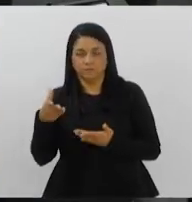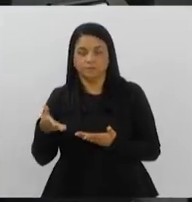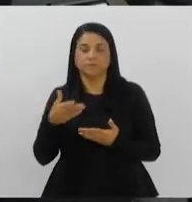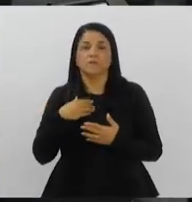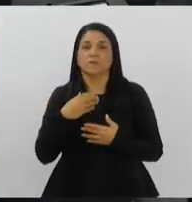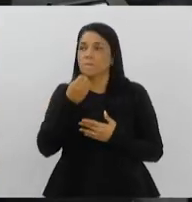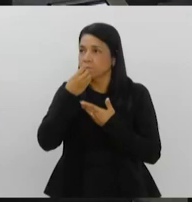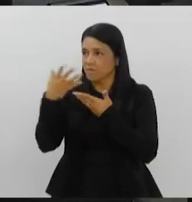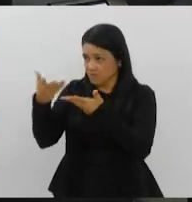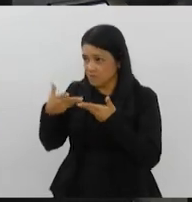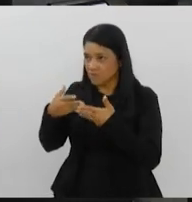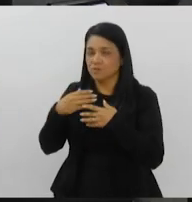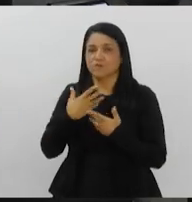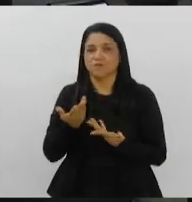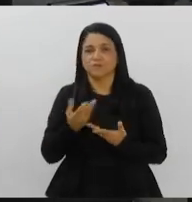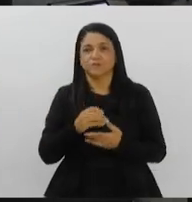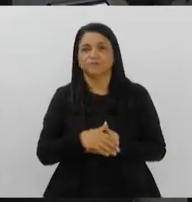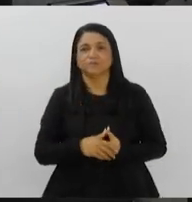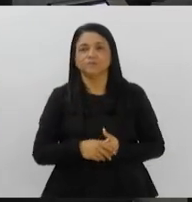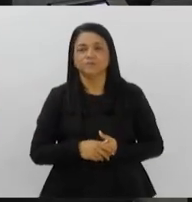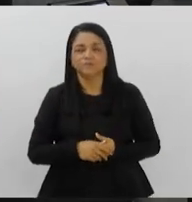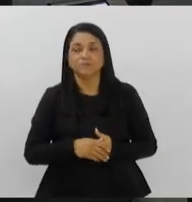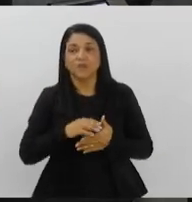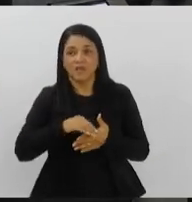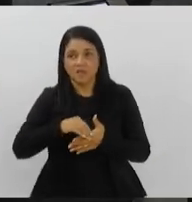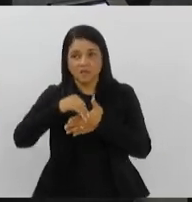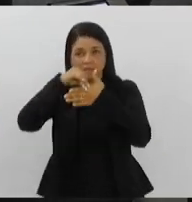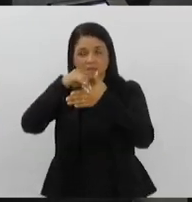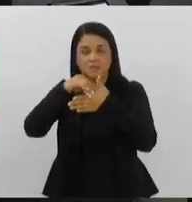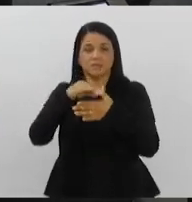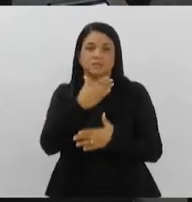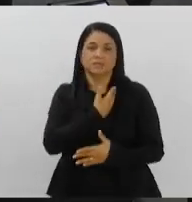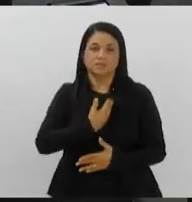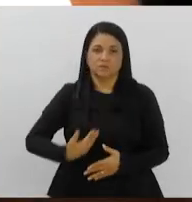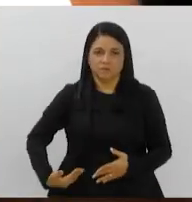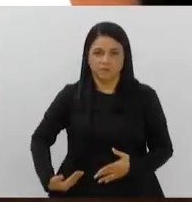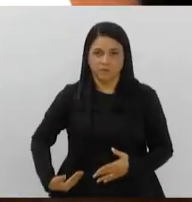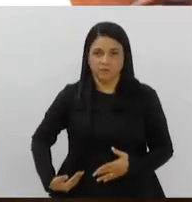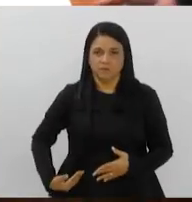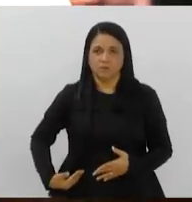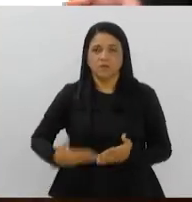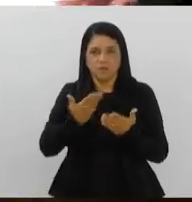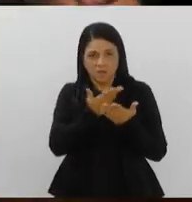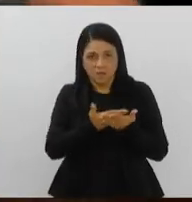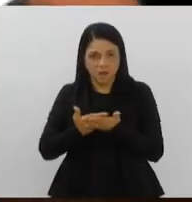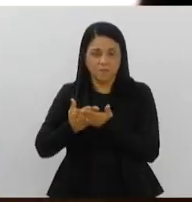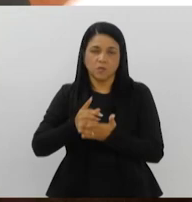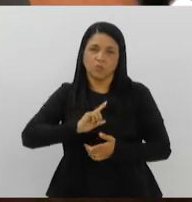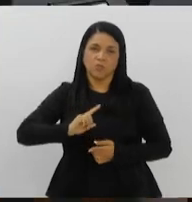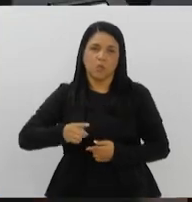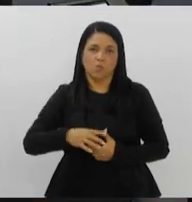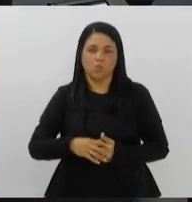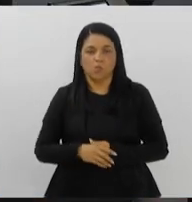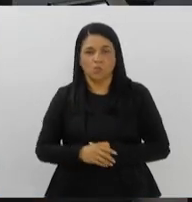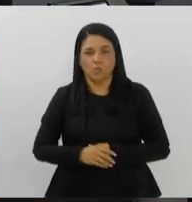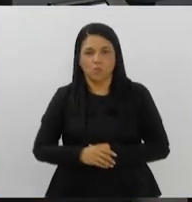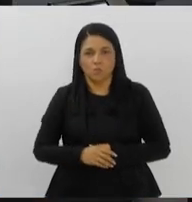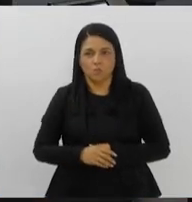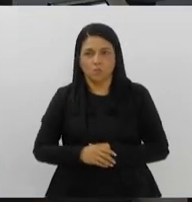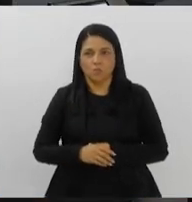Deputado Dionísio Lins. Pela liderança do governo, vice-liderança, encaminho o voto não.